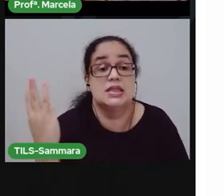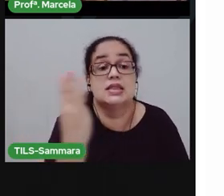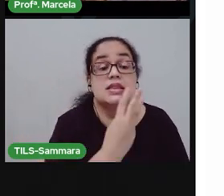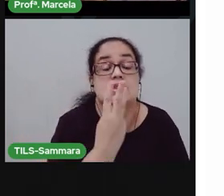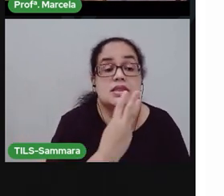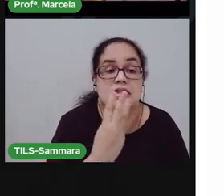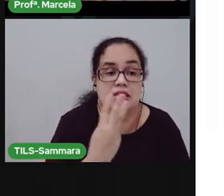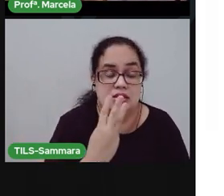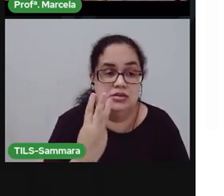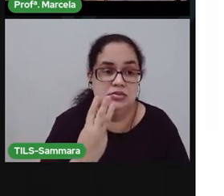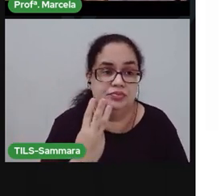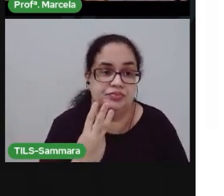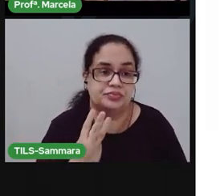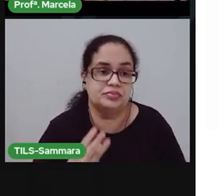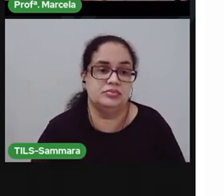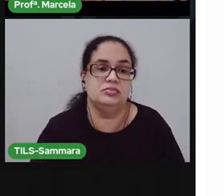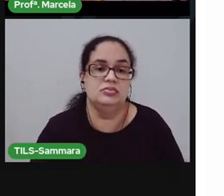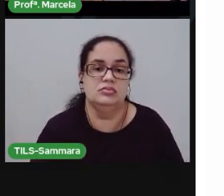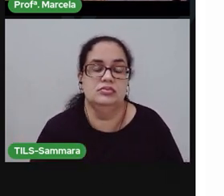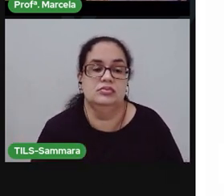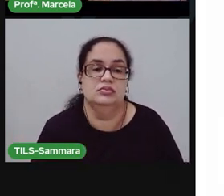Três vezes.